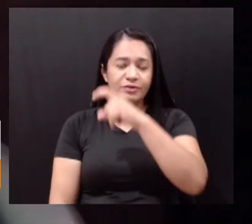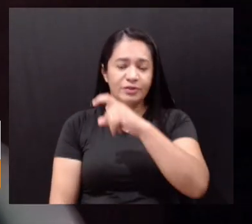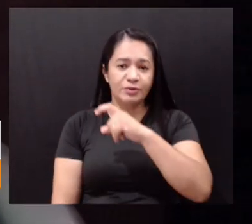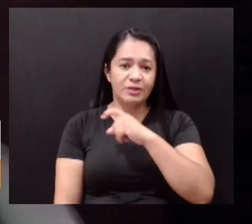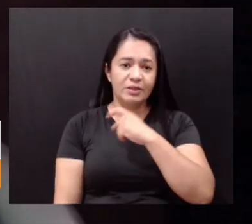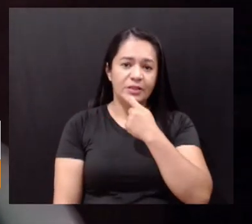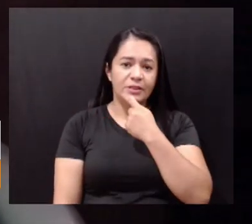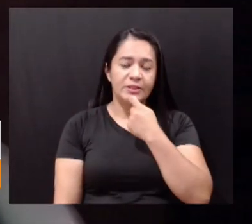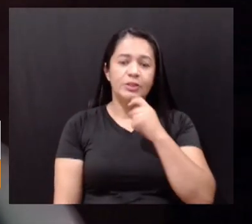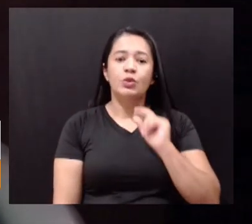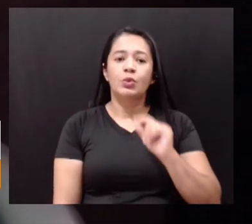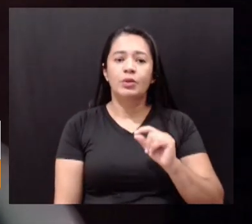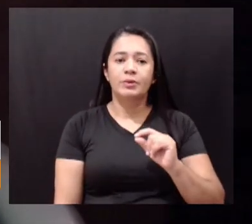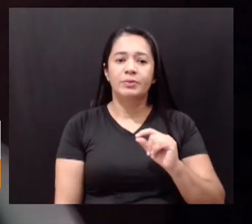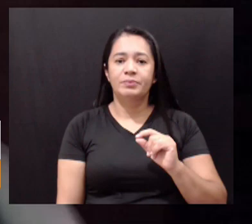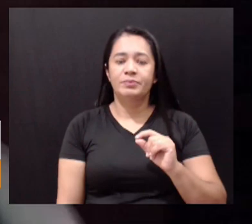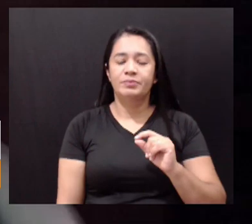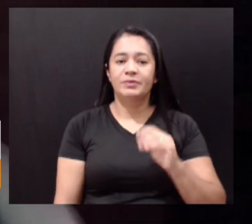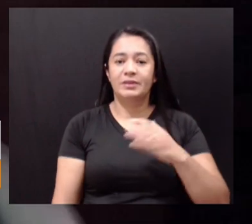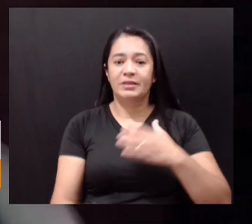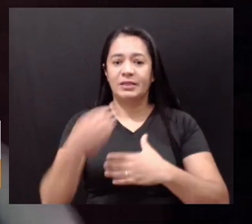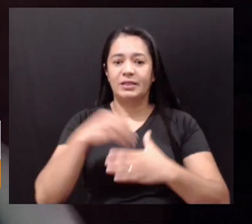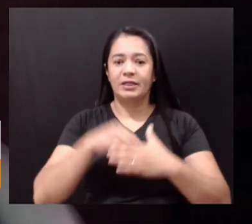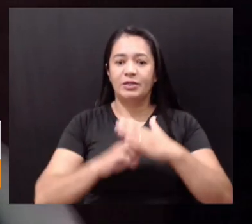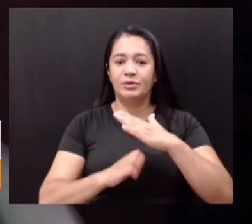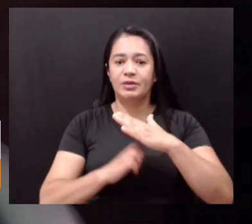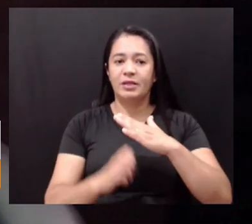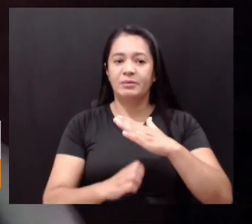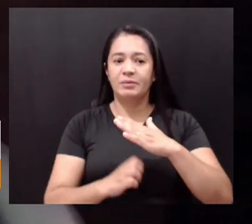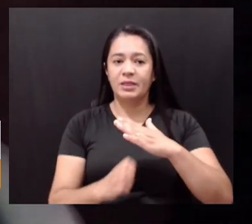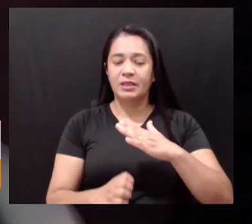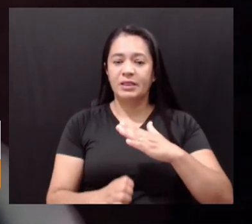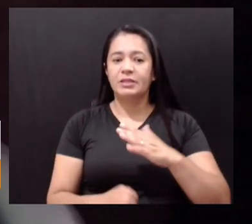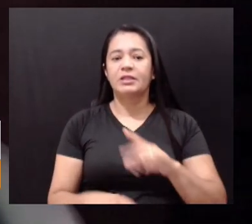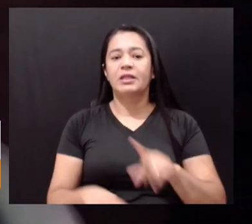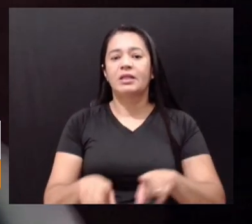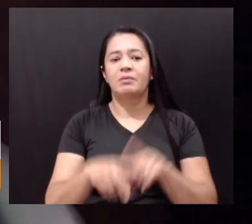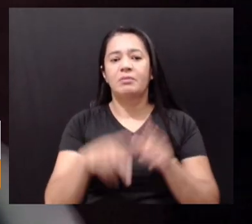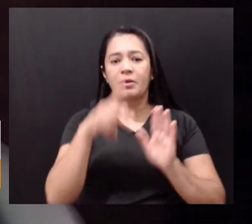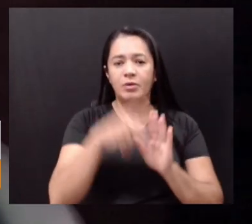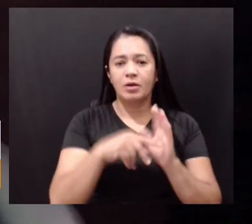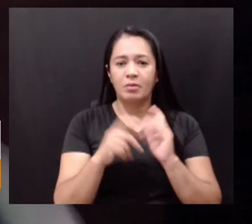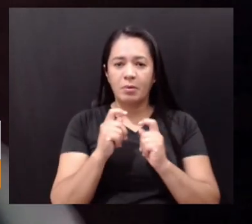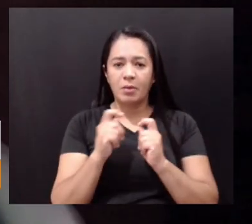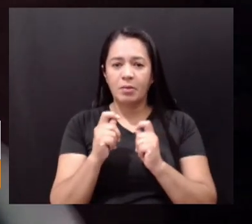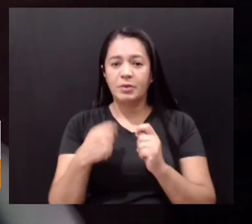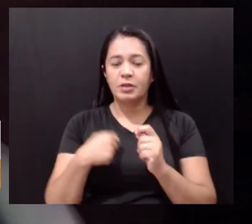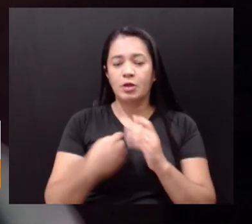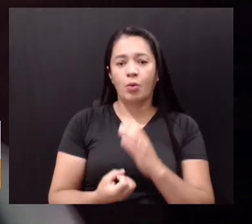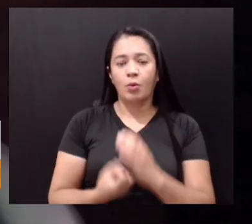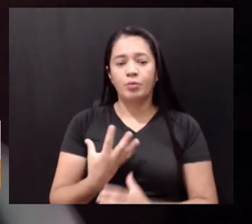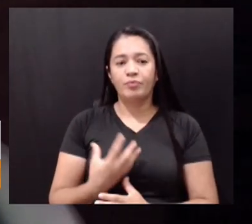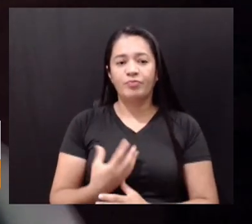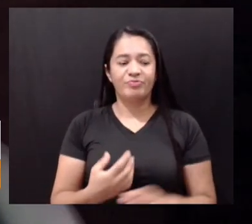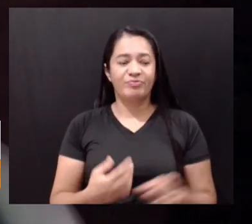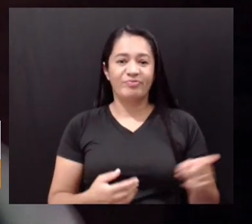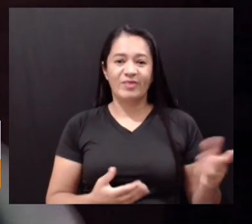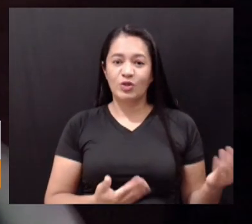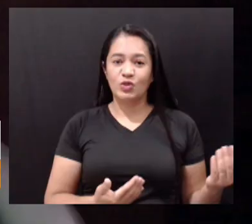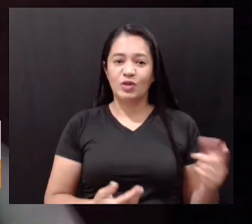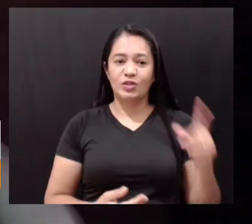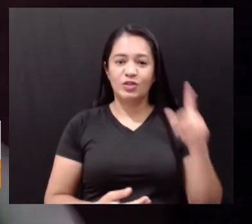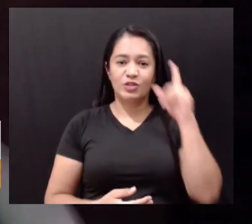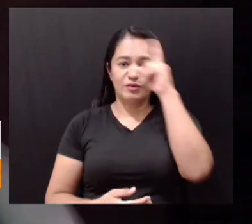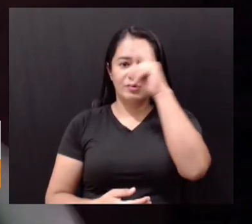eh, nas empresas pelas quais eu passo, em programas de consultoria que eu desenvolvo, que eles têm muita dificuldade de ter clareza sobre